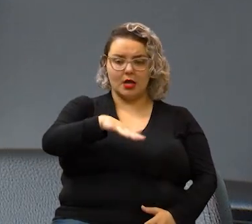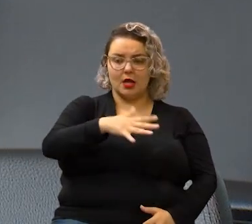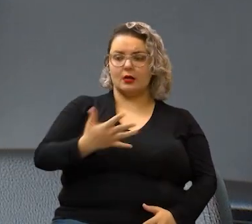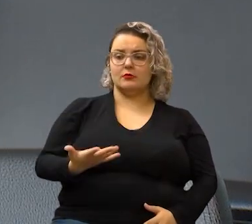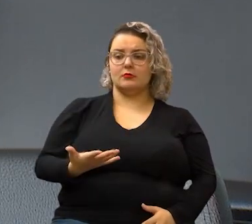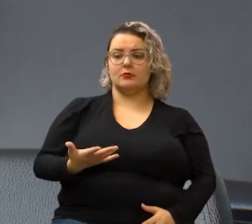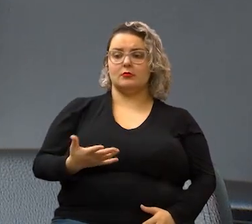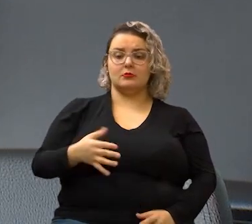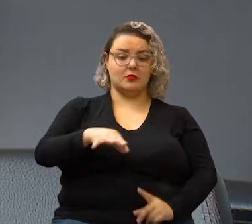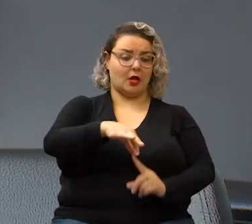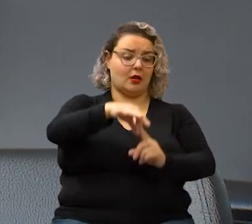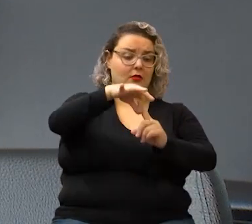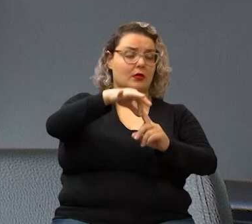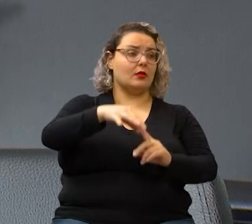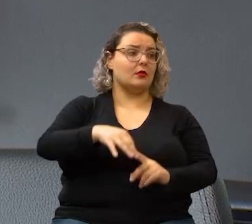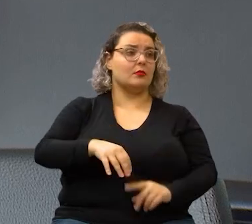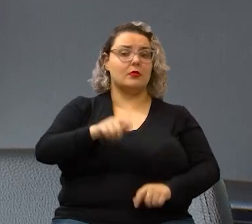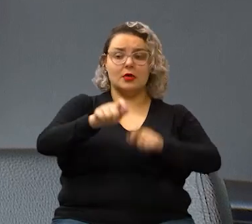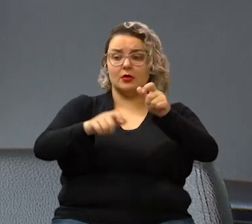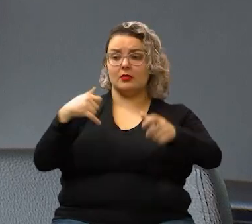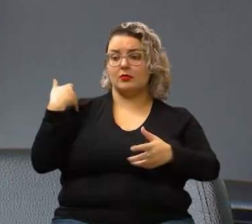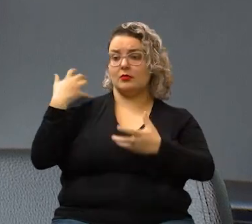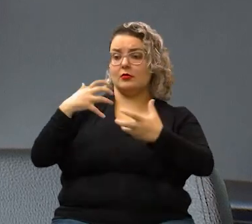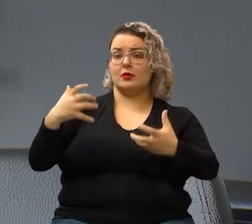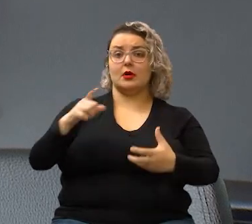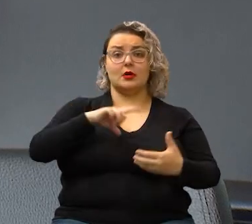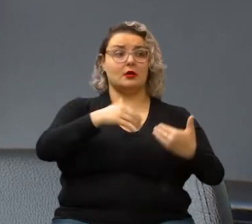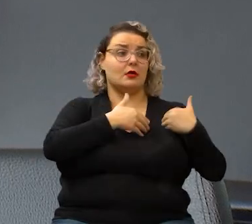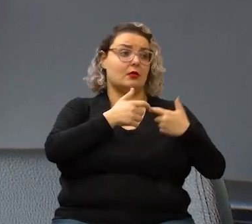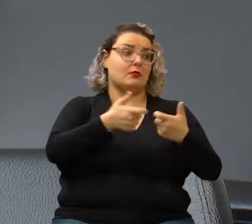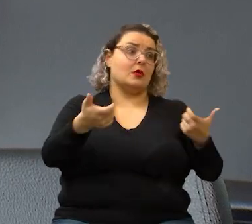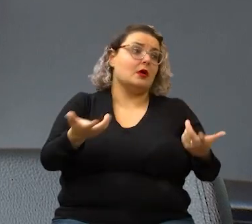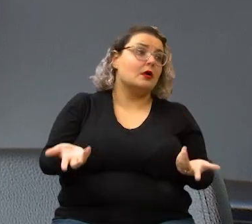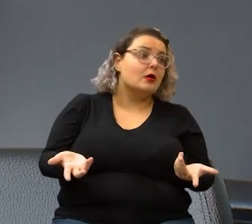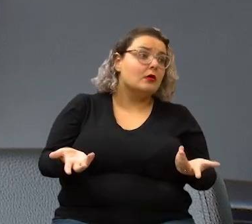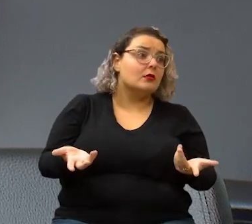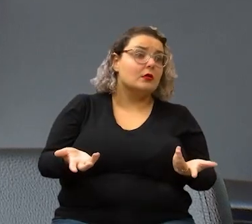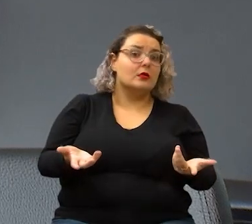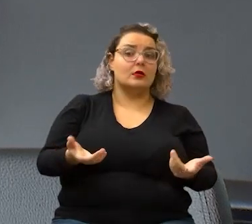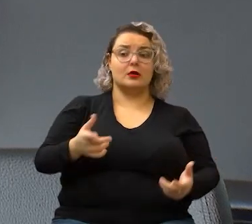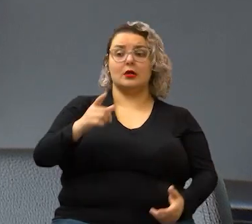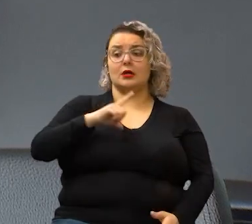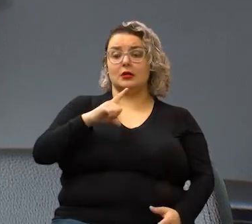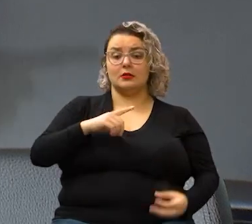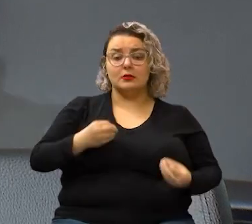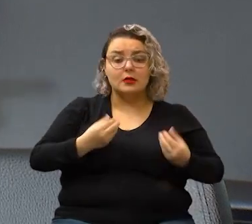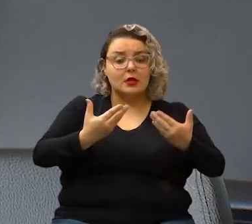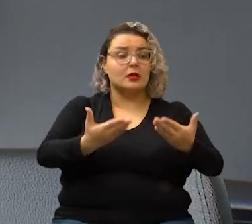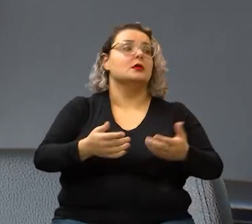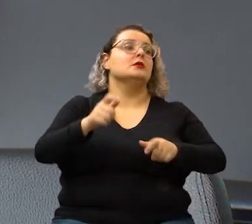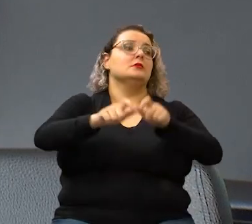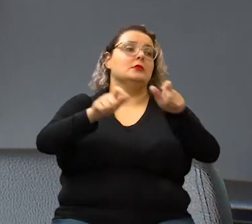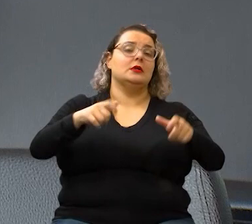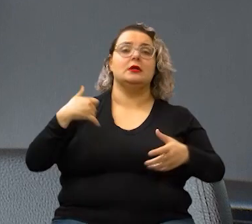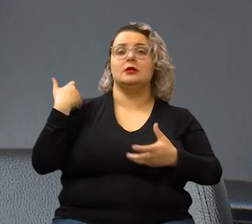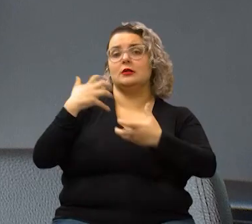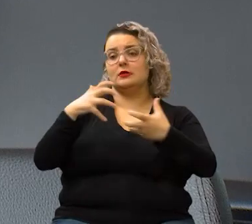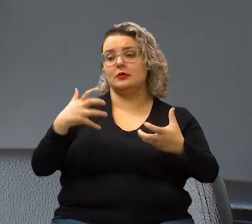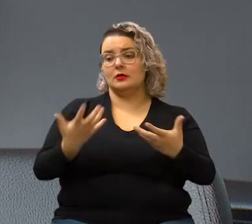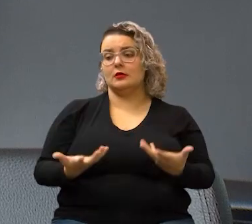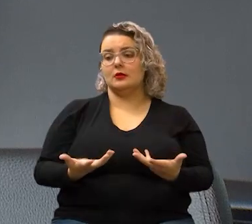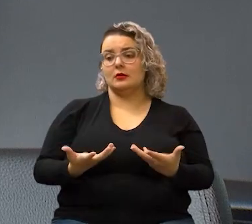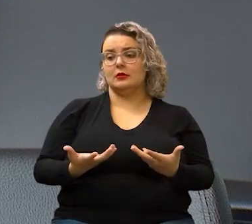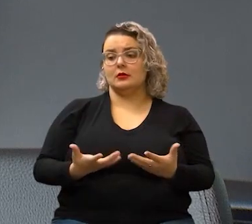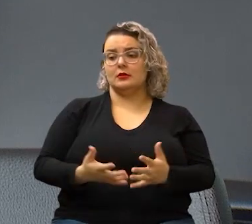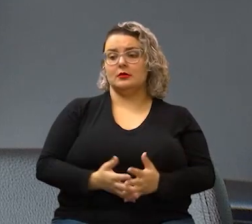mercado que prefere pessoas mais velhas porque tem uma responsabilidade maior. Então dá essa oportunidade para eles.